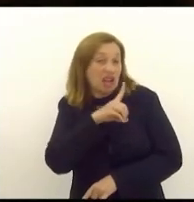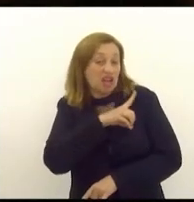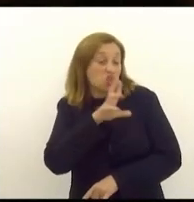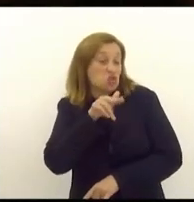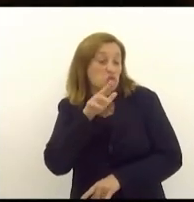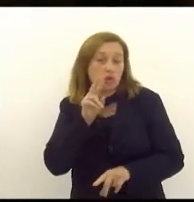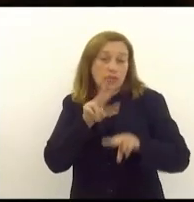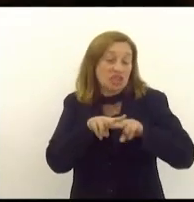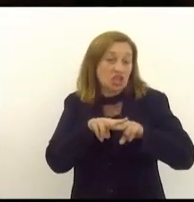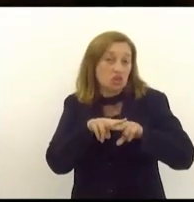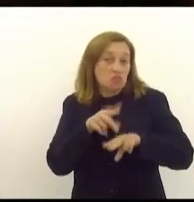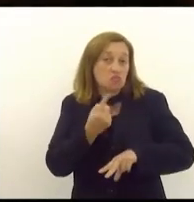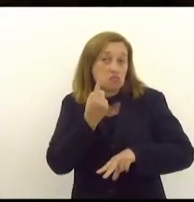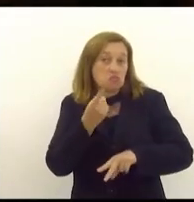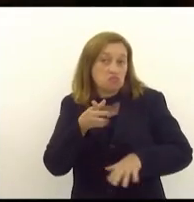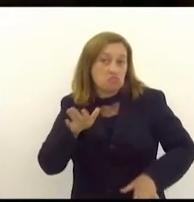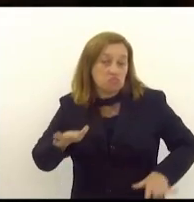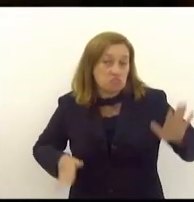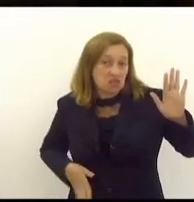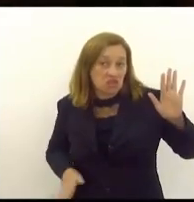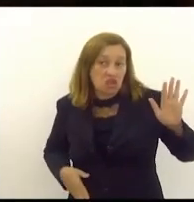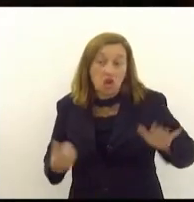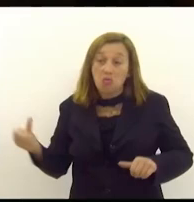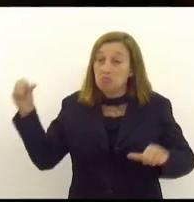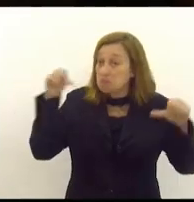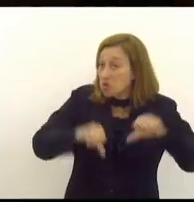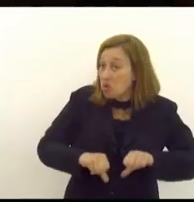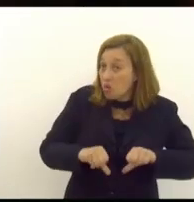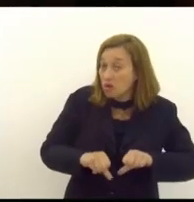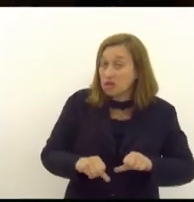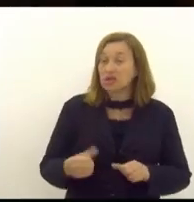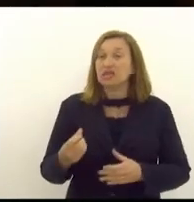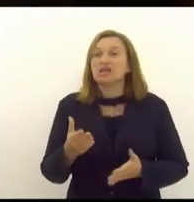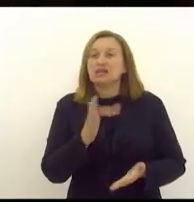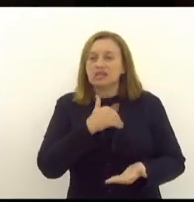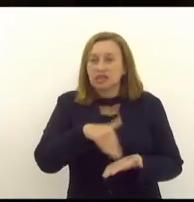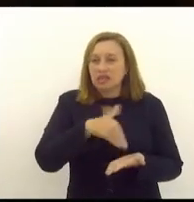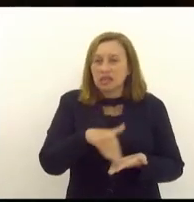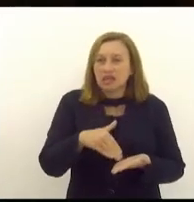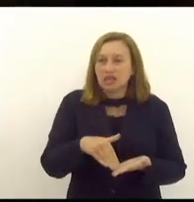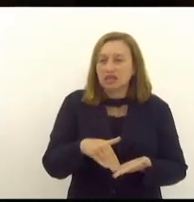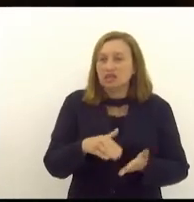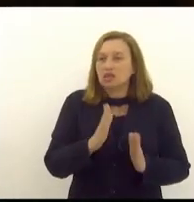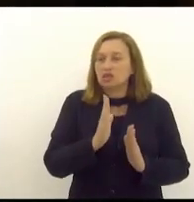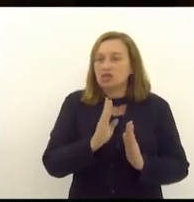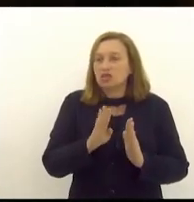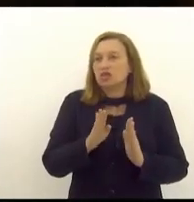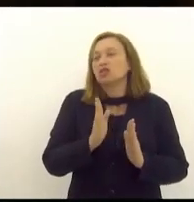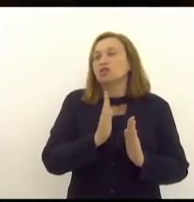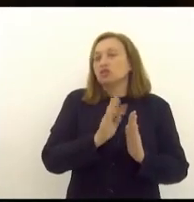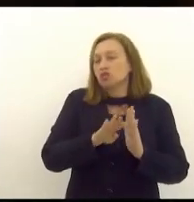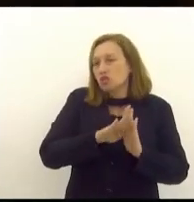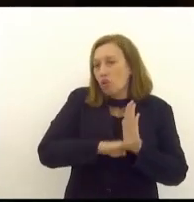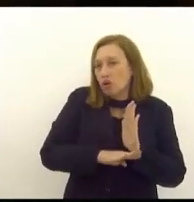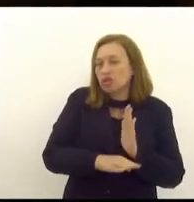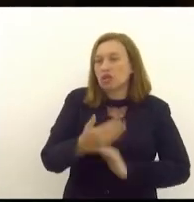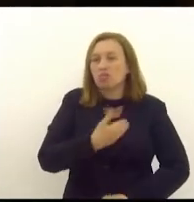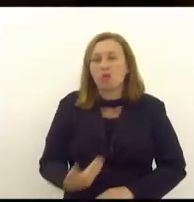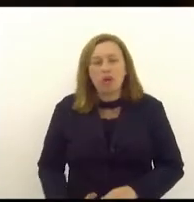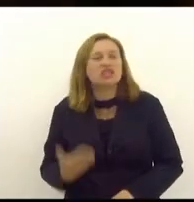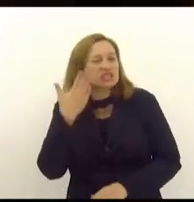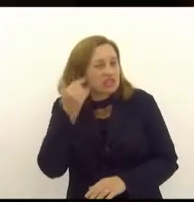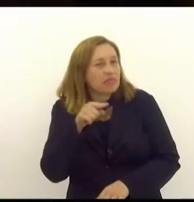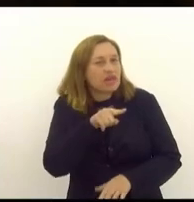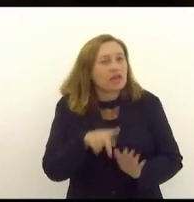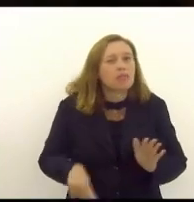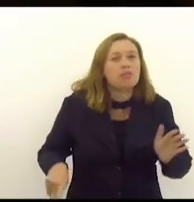ter aprendido ninguém é o pior Secretário de Segurança de ordem pública da história do Rio de Janeiro a gente sabe exatamente que ele faz parte